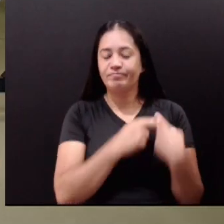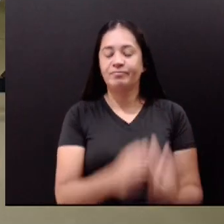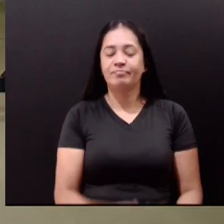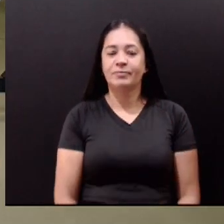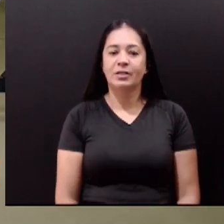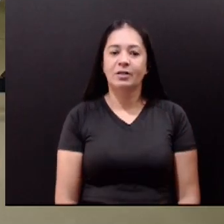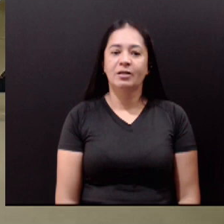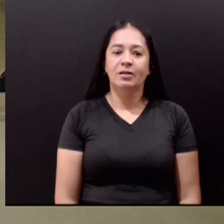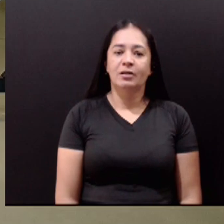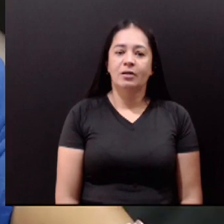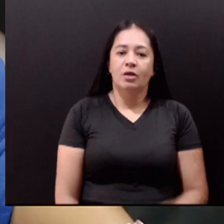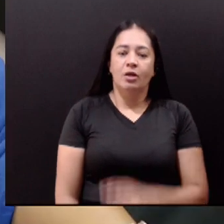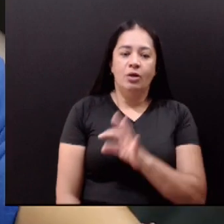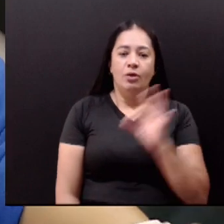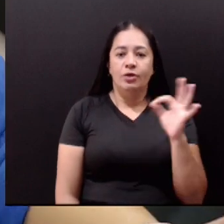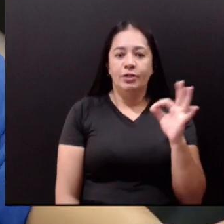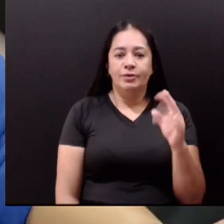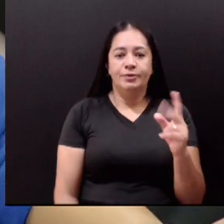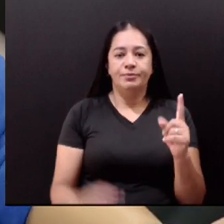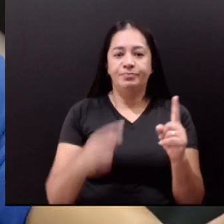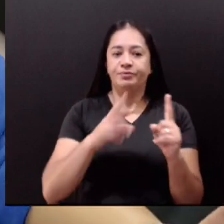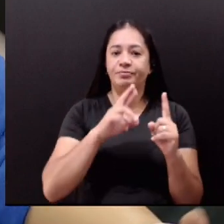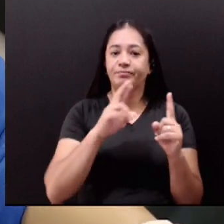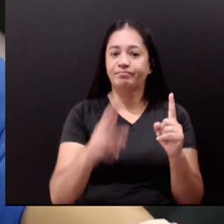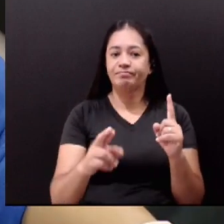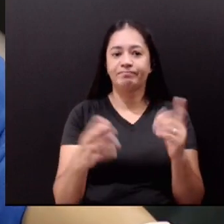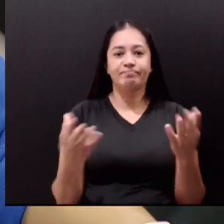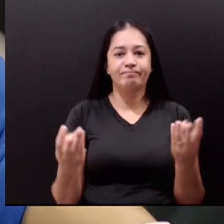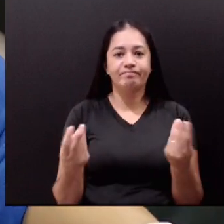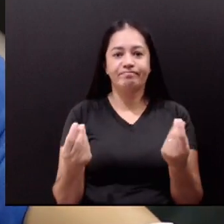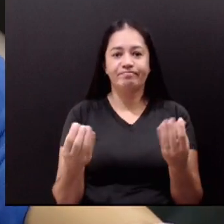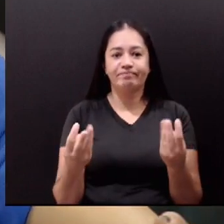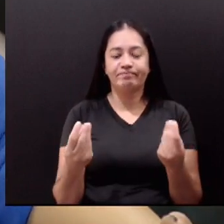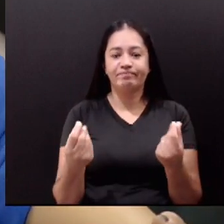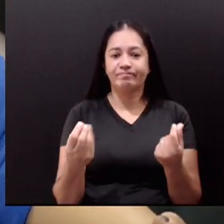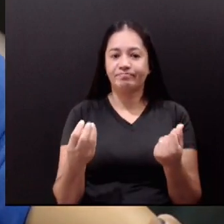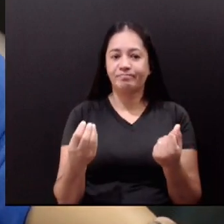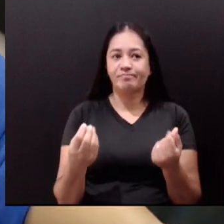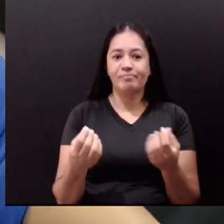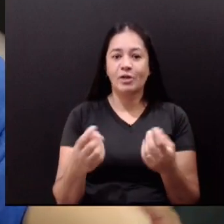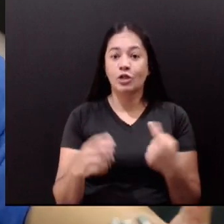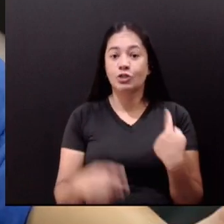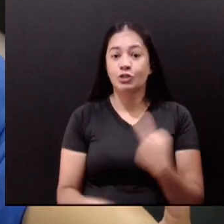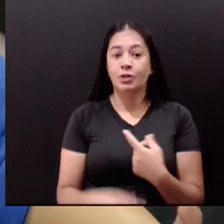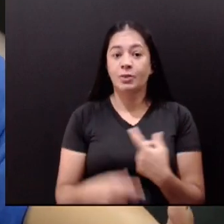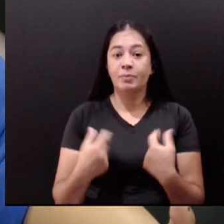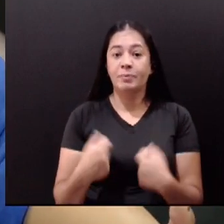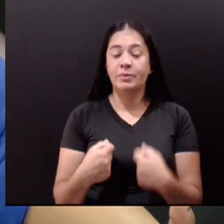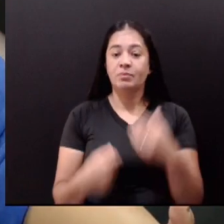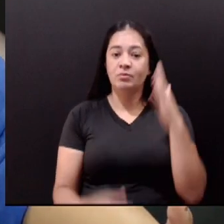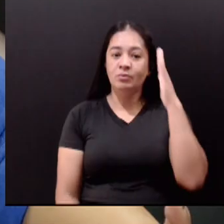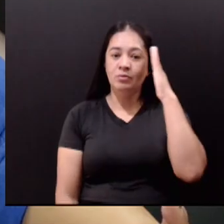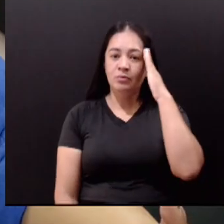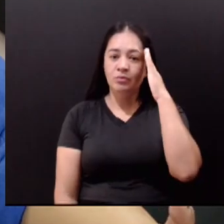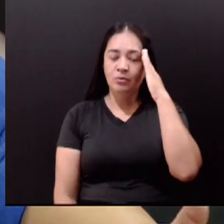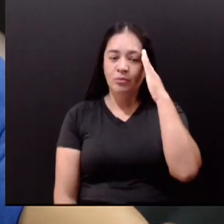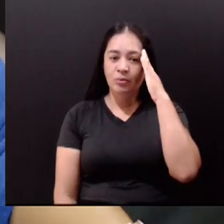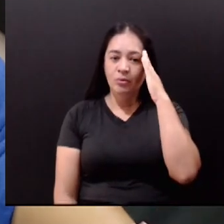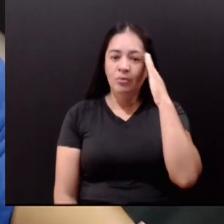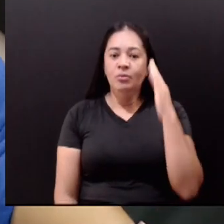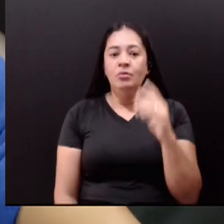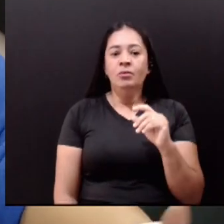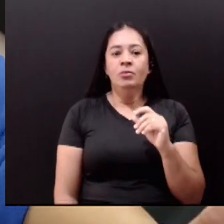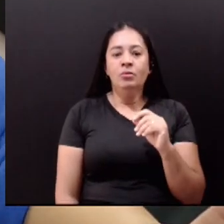para a gente aí essa pergunta que é algo que a gente precisa estar por dentro da